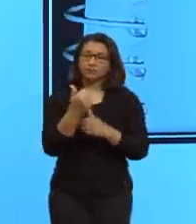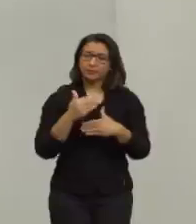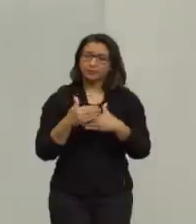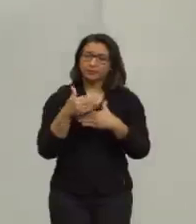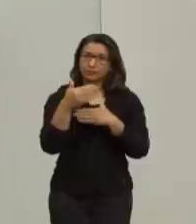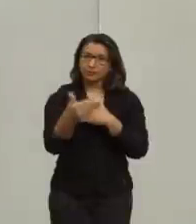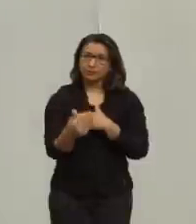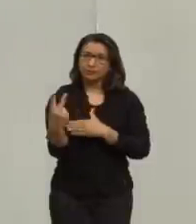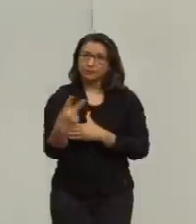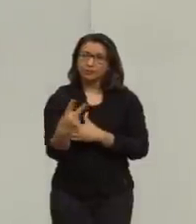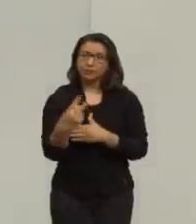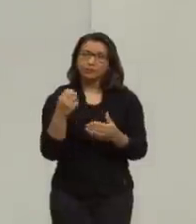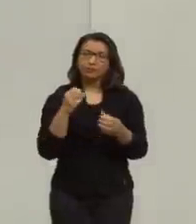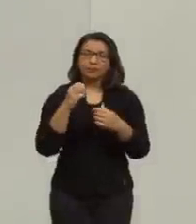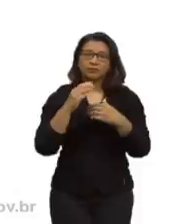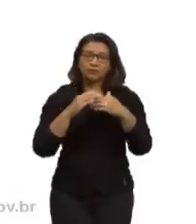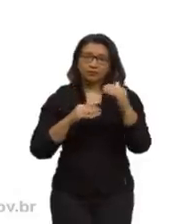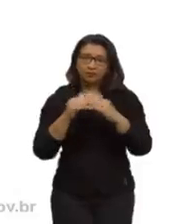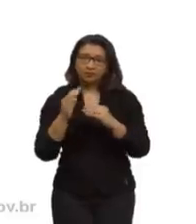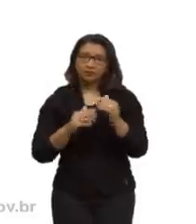segunda situação.